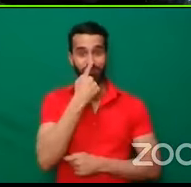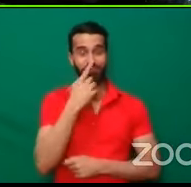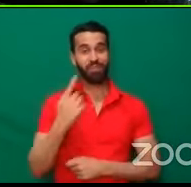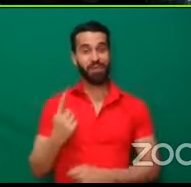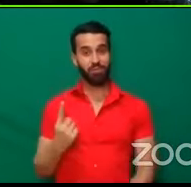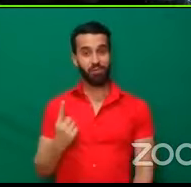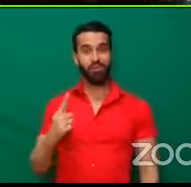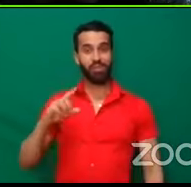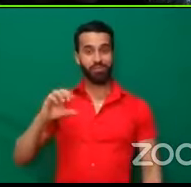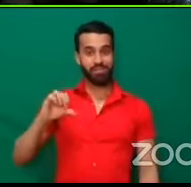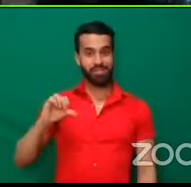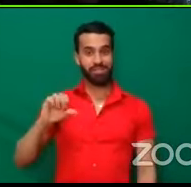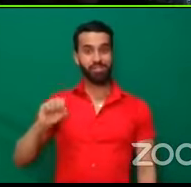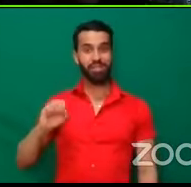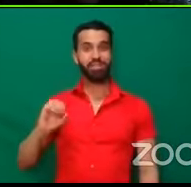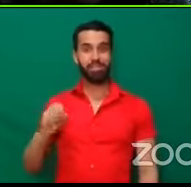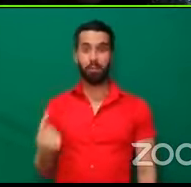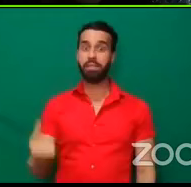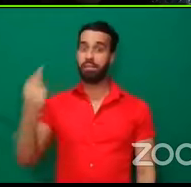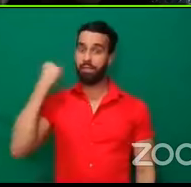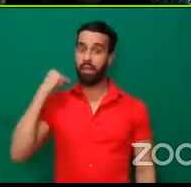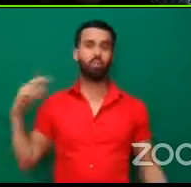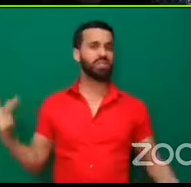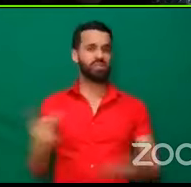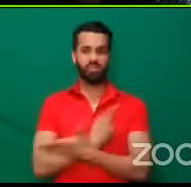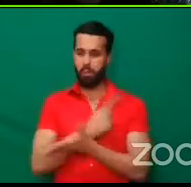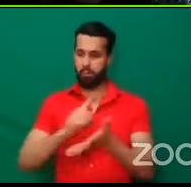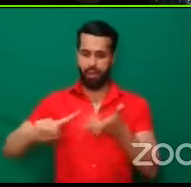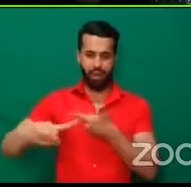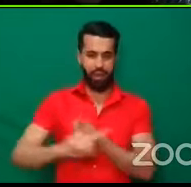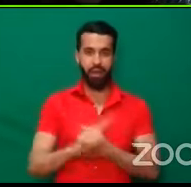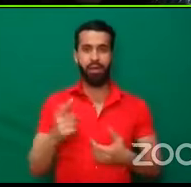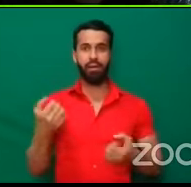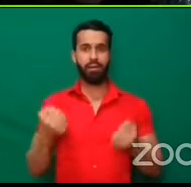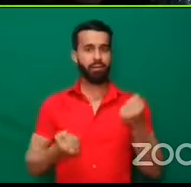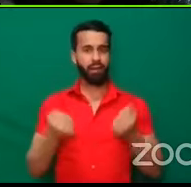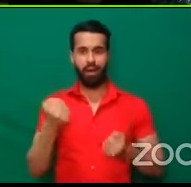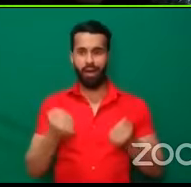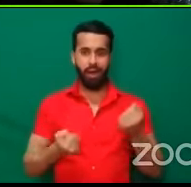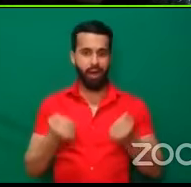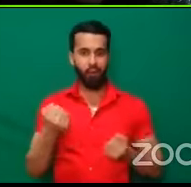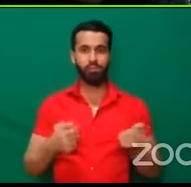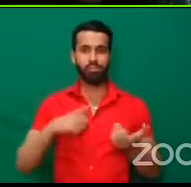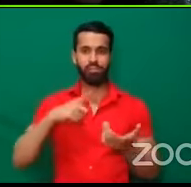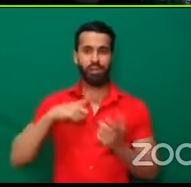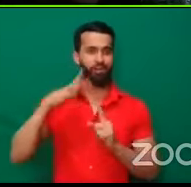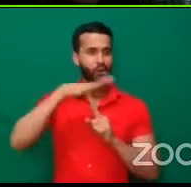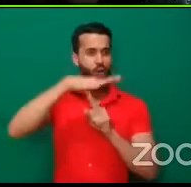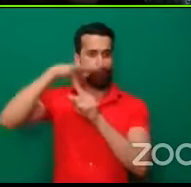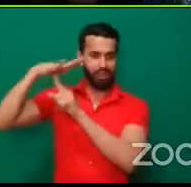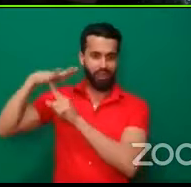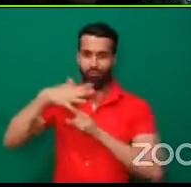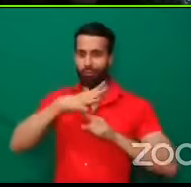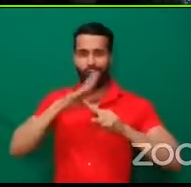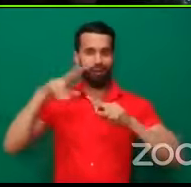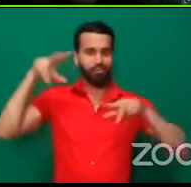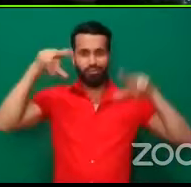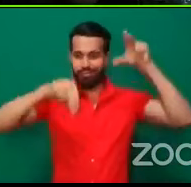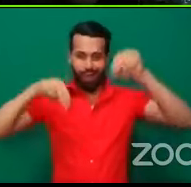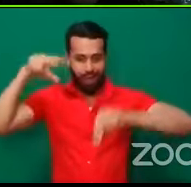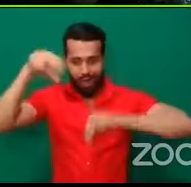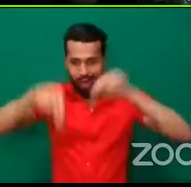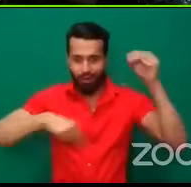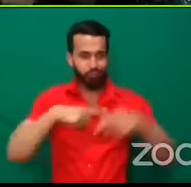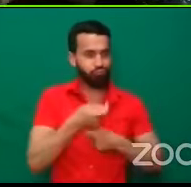80 acontecia de tudo, né, cara? Tu tava em um carro, o carro virava um helicóptero e desaparecia um dinossauro com raio laser.